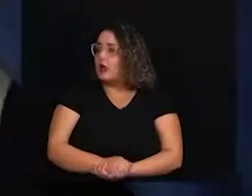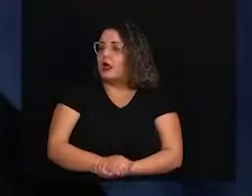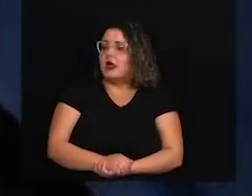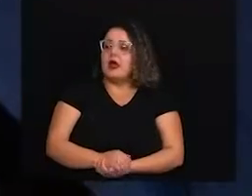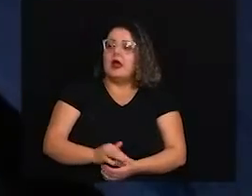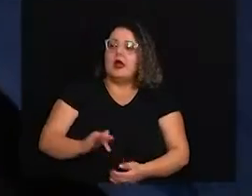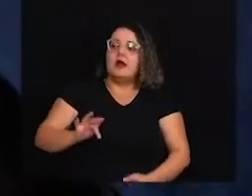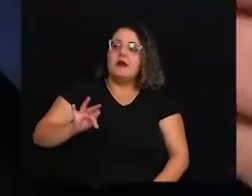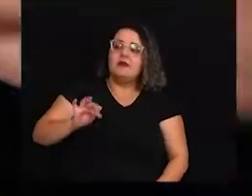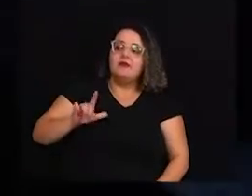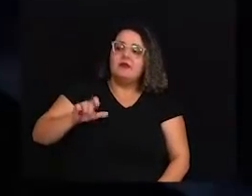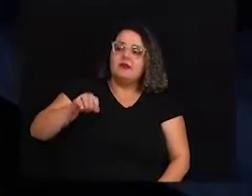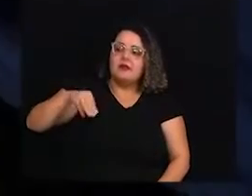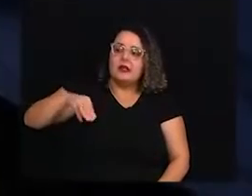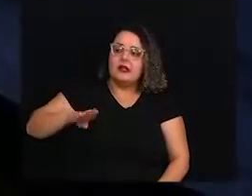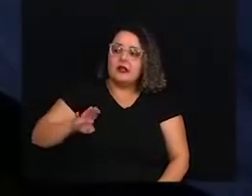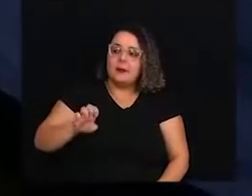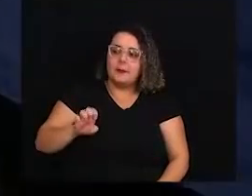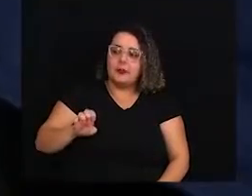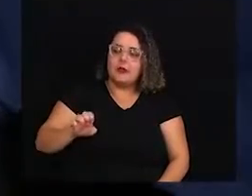E flambe com conhaque.